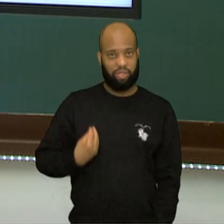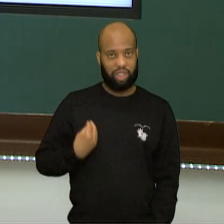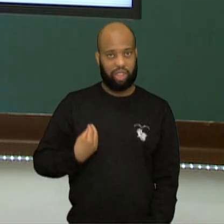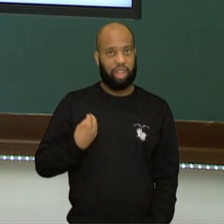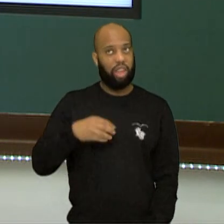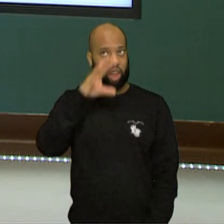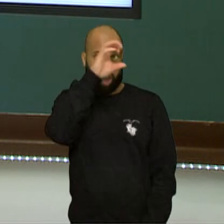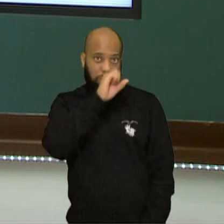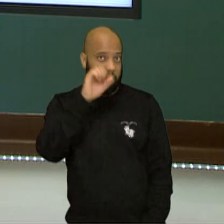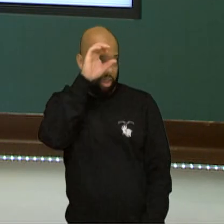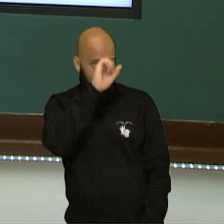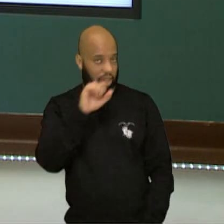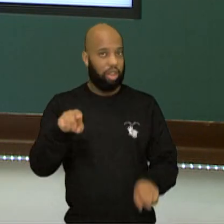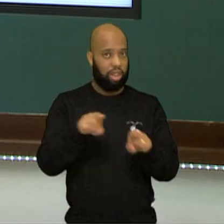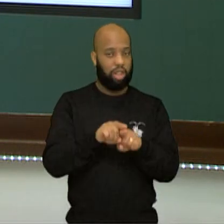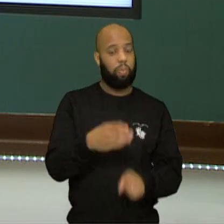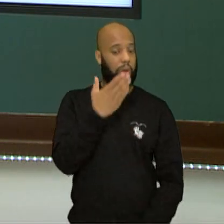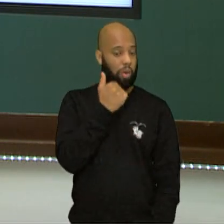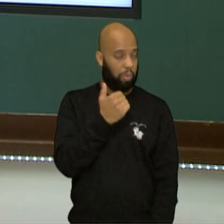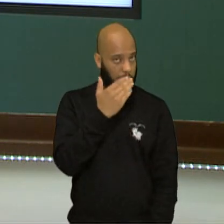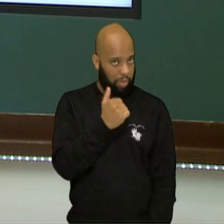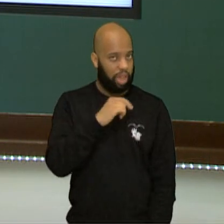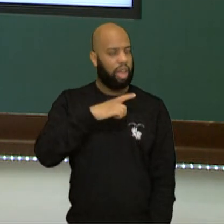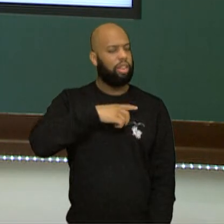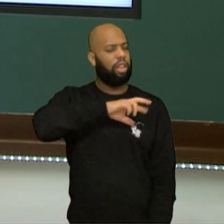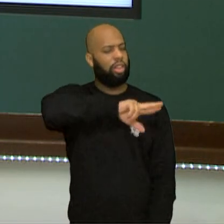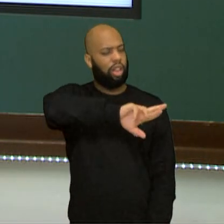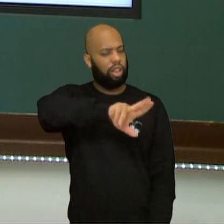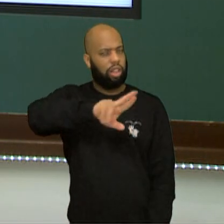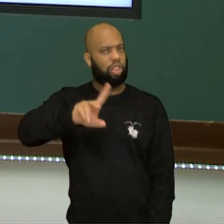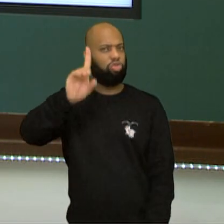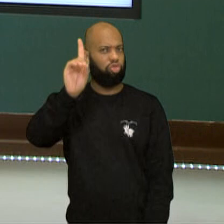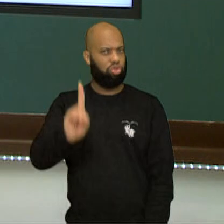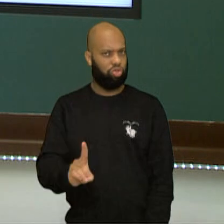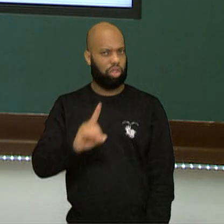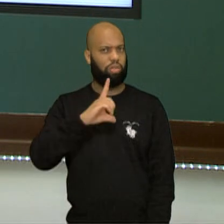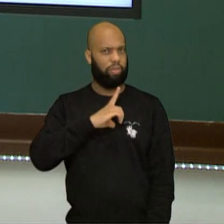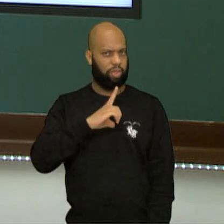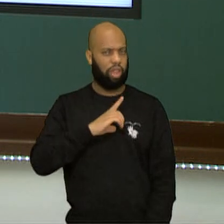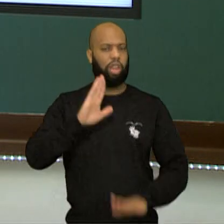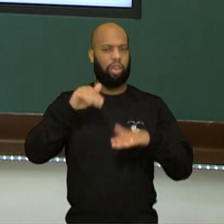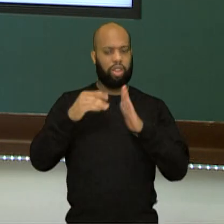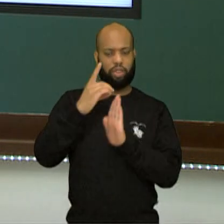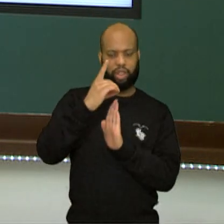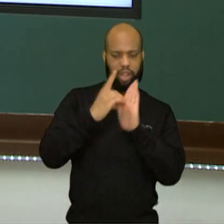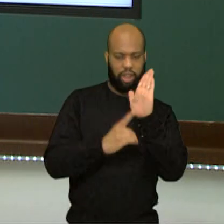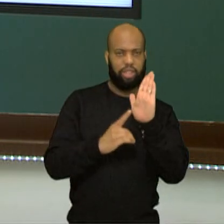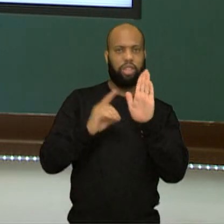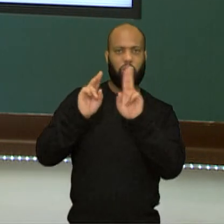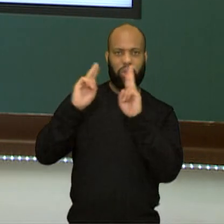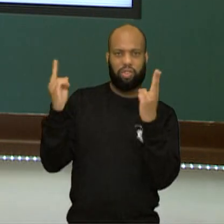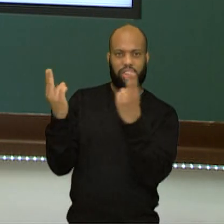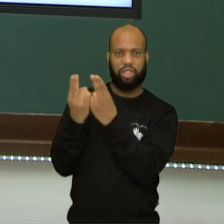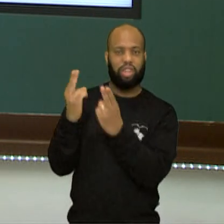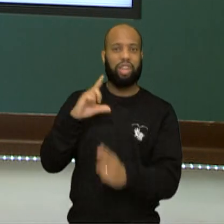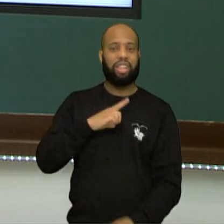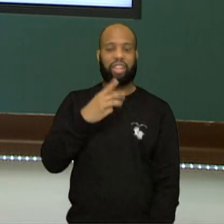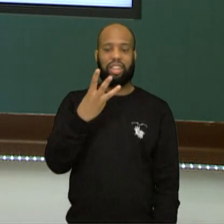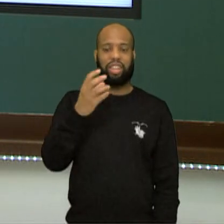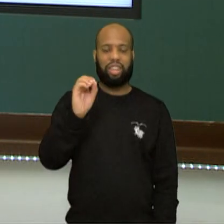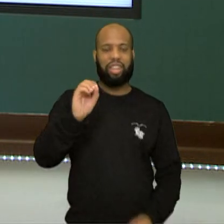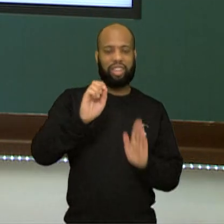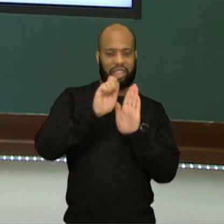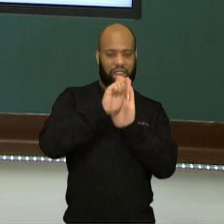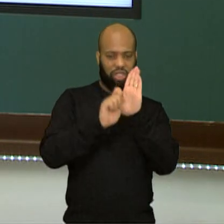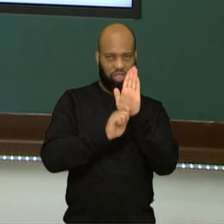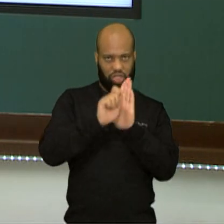educação, à alimentação e vários outros, né? A Declaração Universal ela tem 30 artigos. Então,